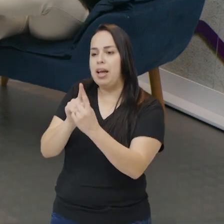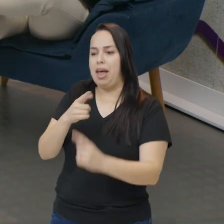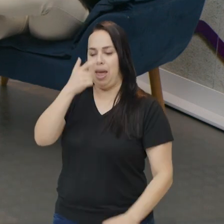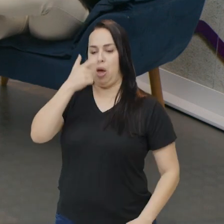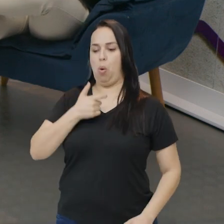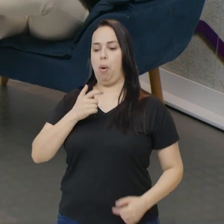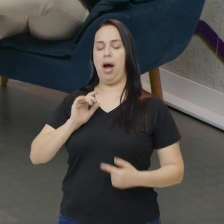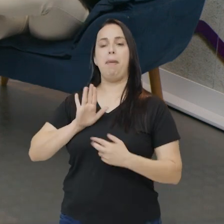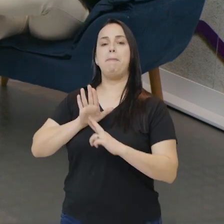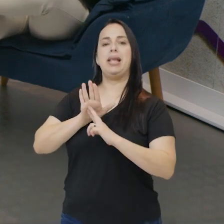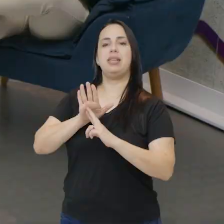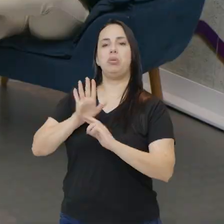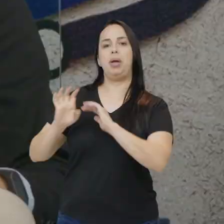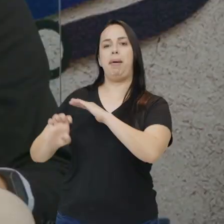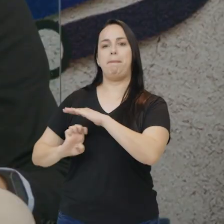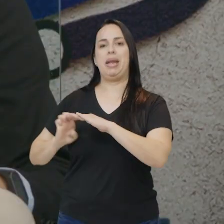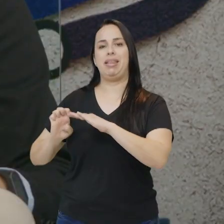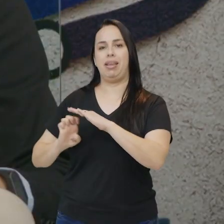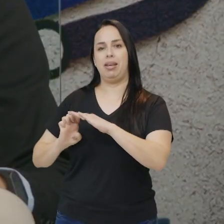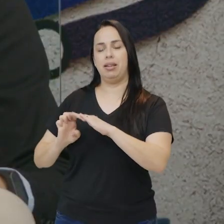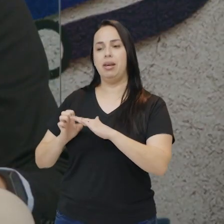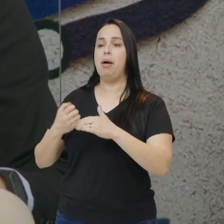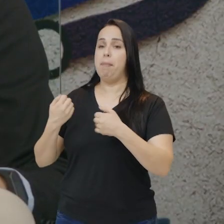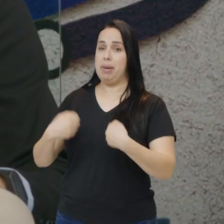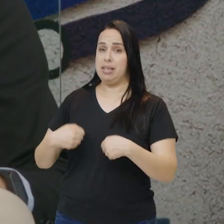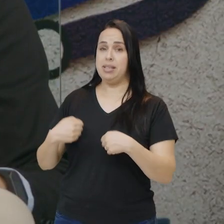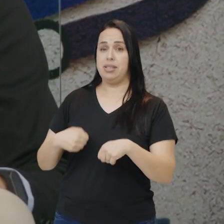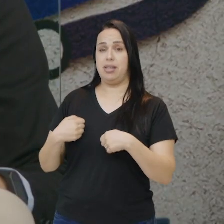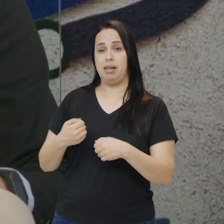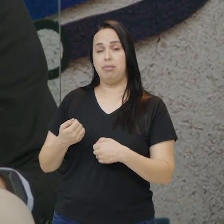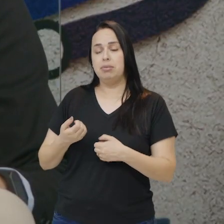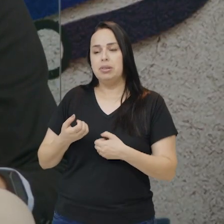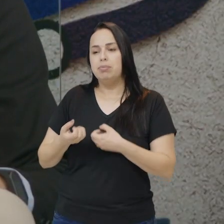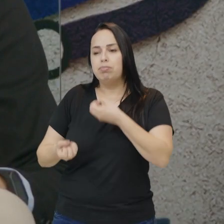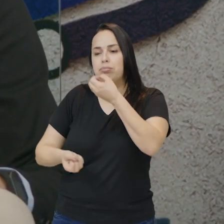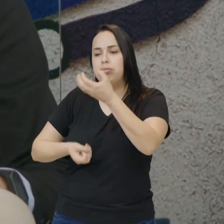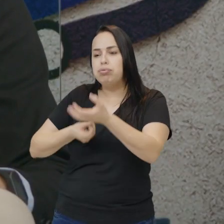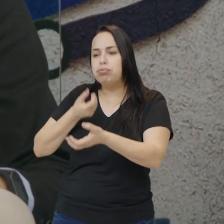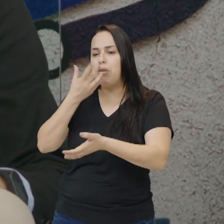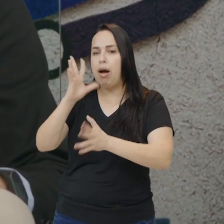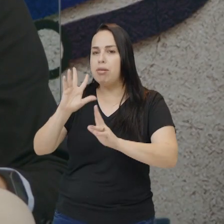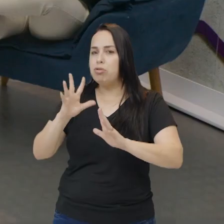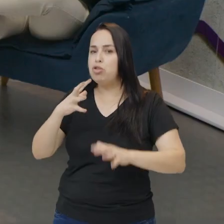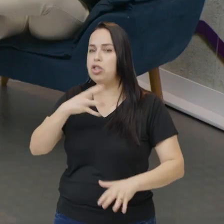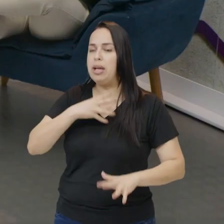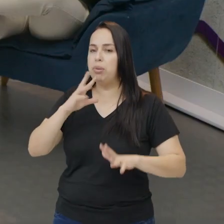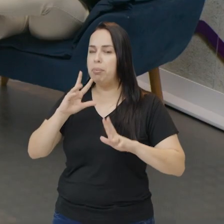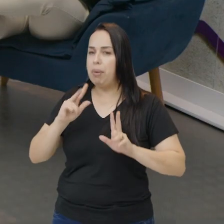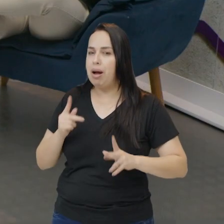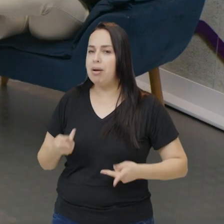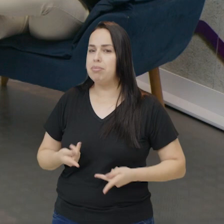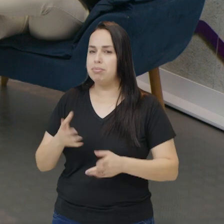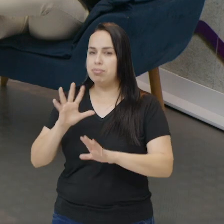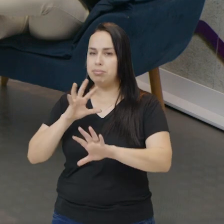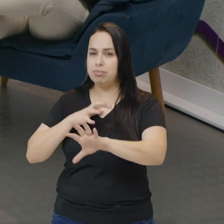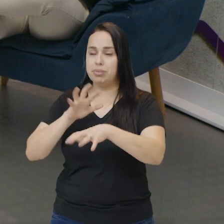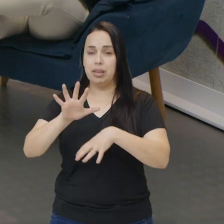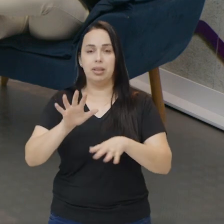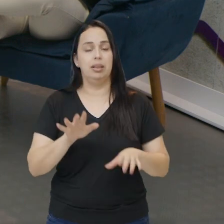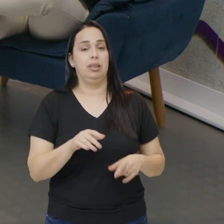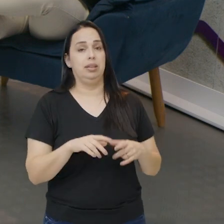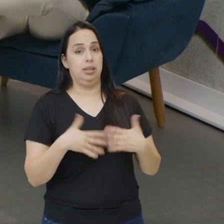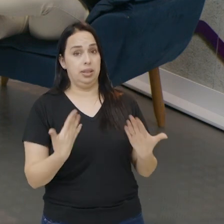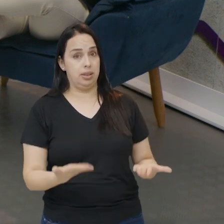cara da empresa e ela precisa passar também uma humanidade na ligação. E com o passar dos anos, o próprio setor